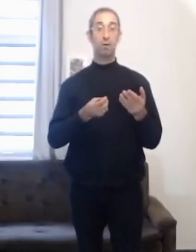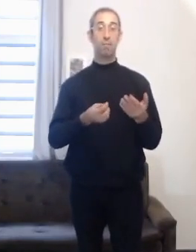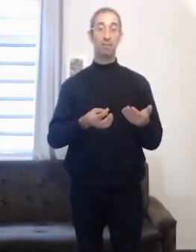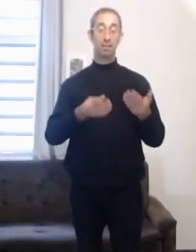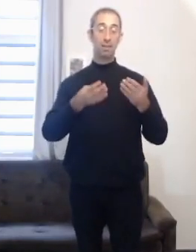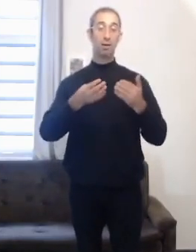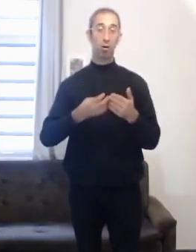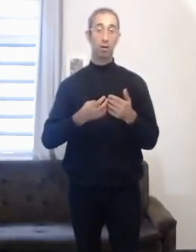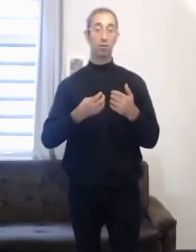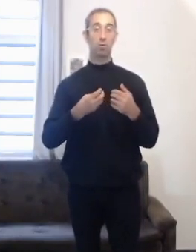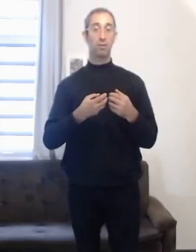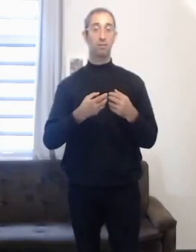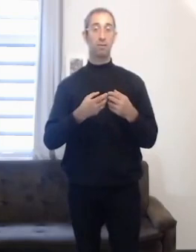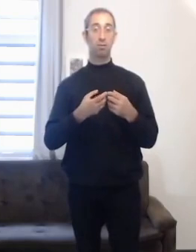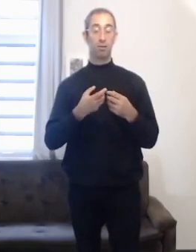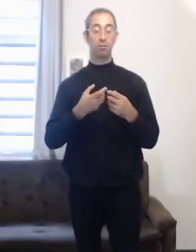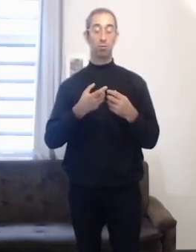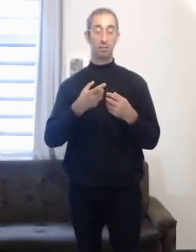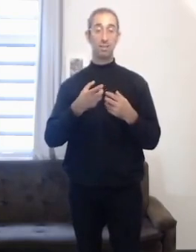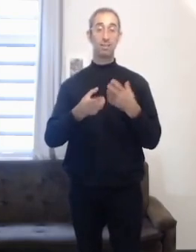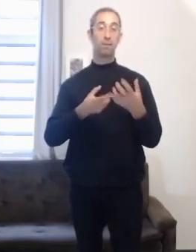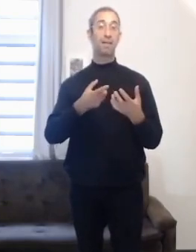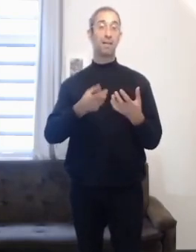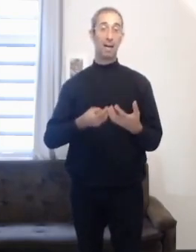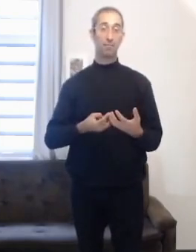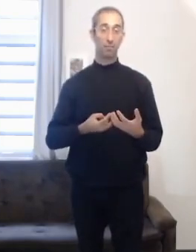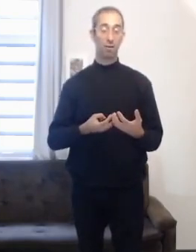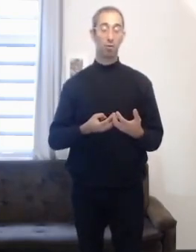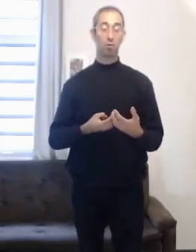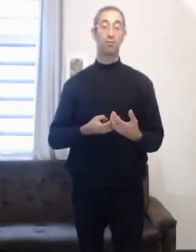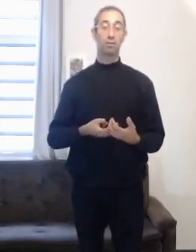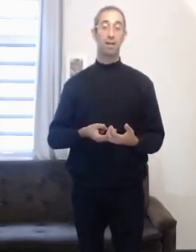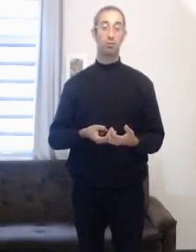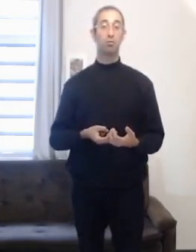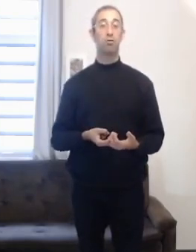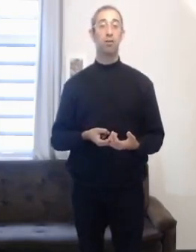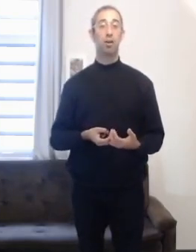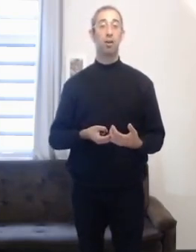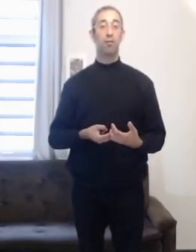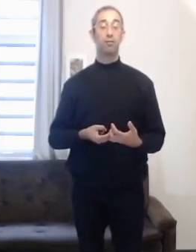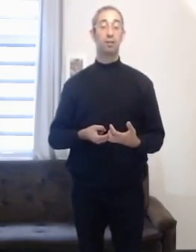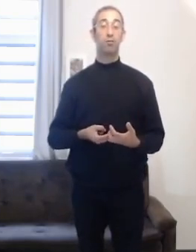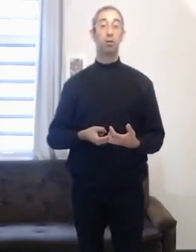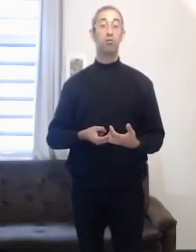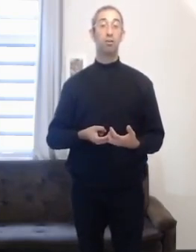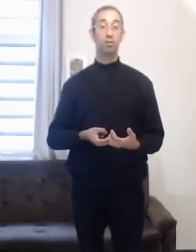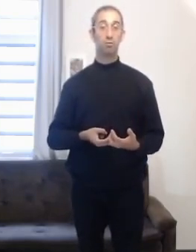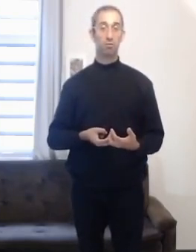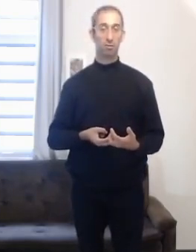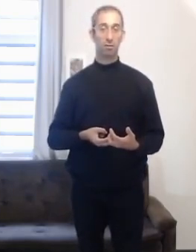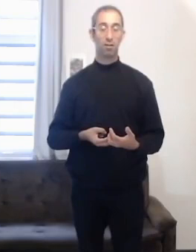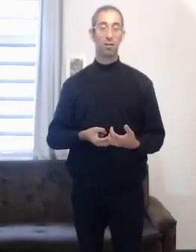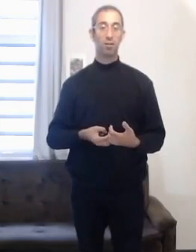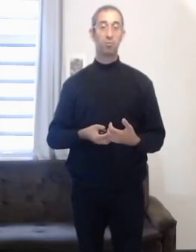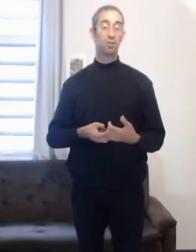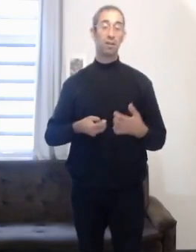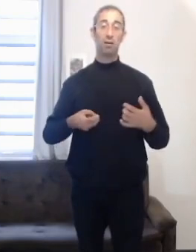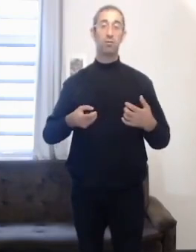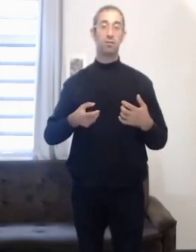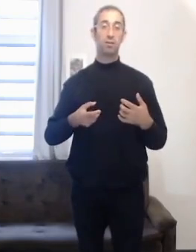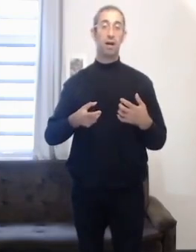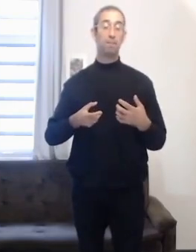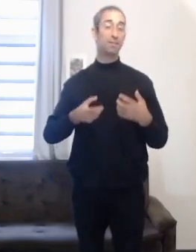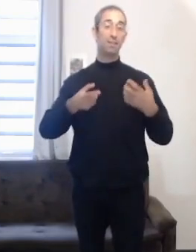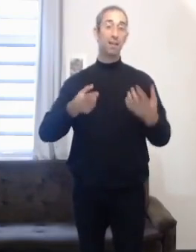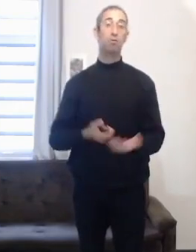tiver uma base teórica, um conhecimento que consiga explicar o que você achou, você corre o risco de